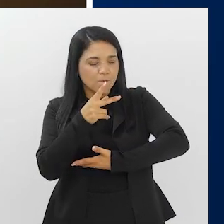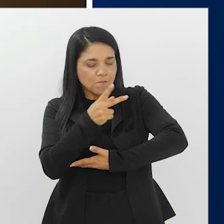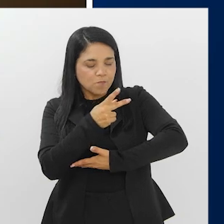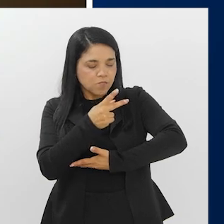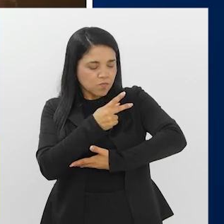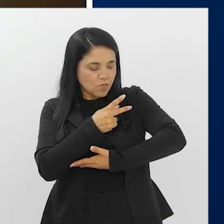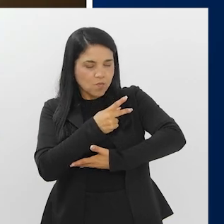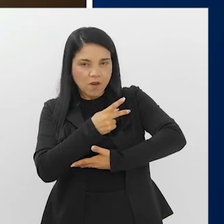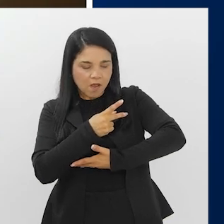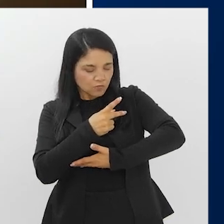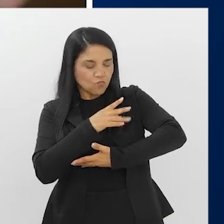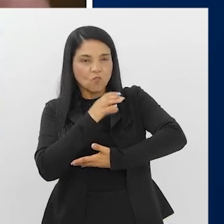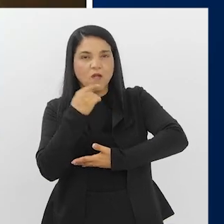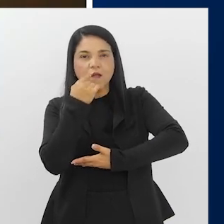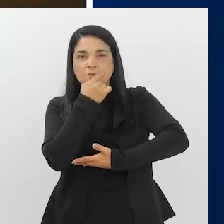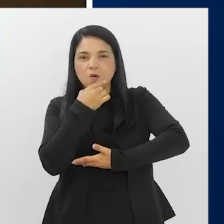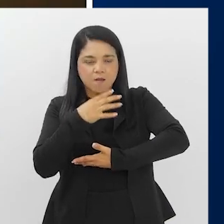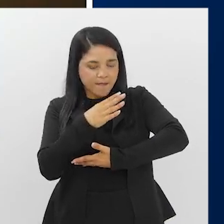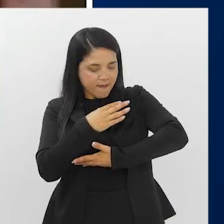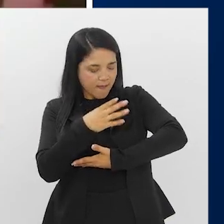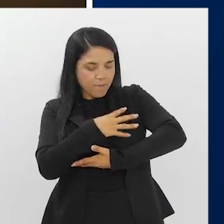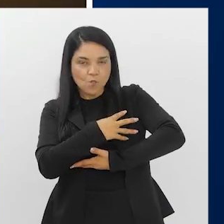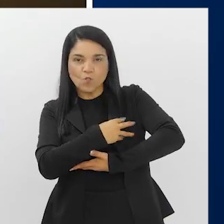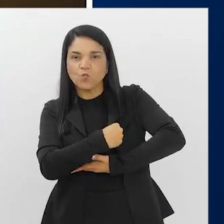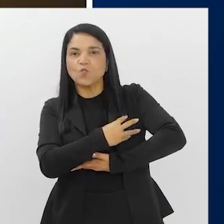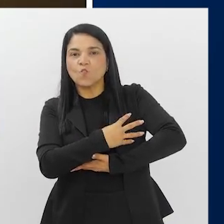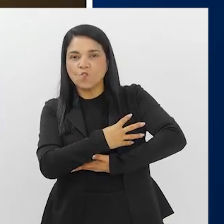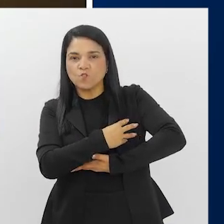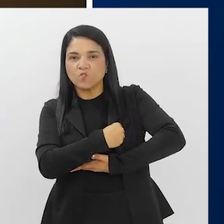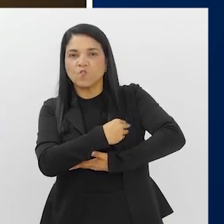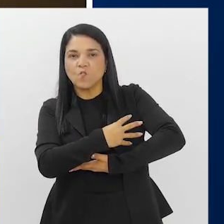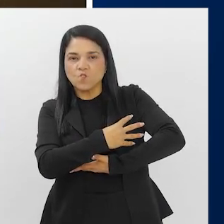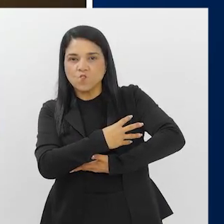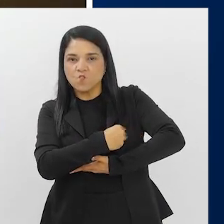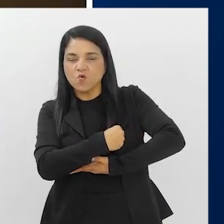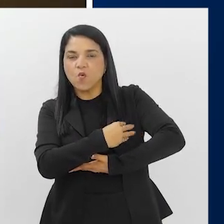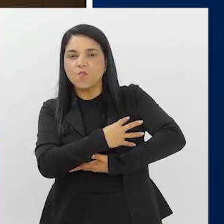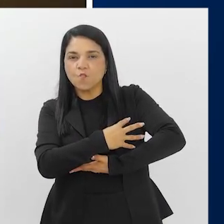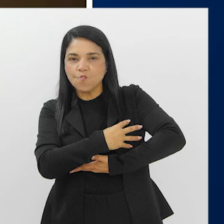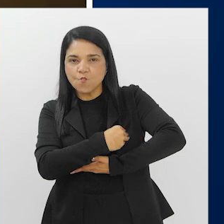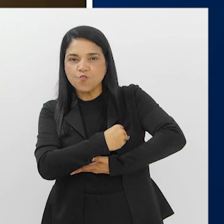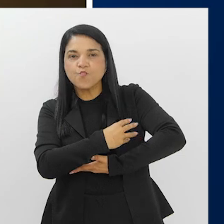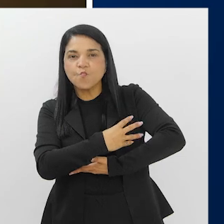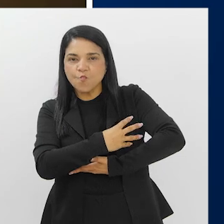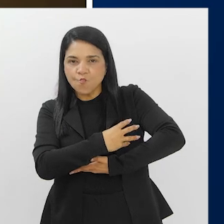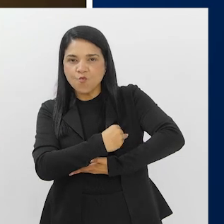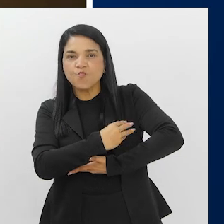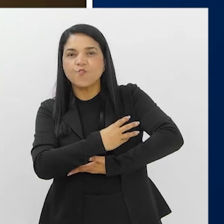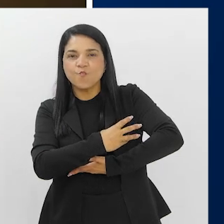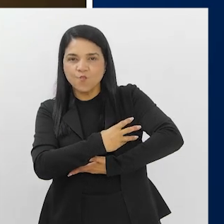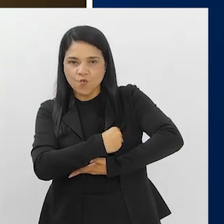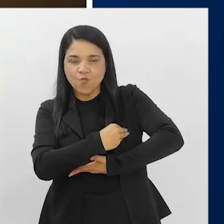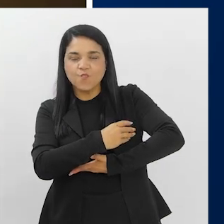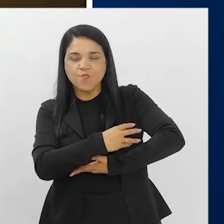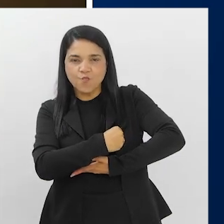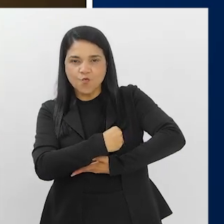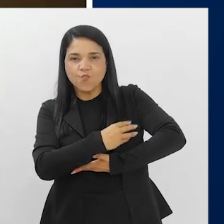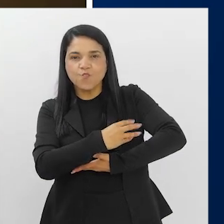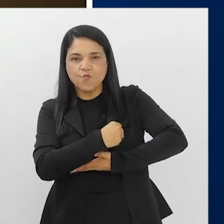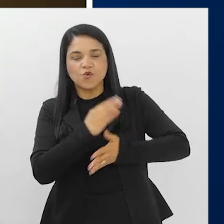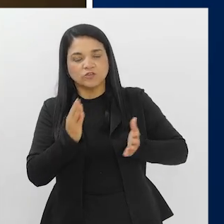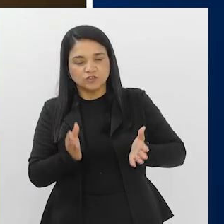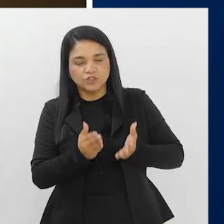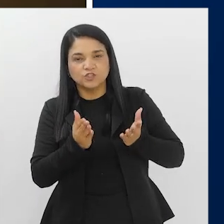busca, né? O bebê começa a buscar ali com a boquinha onde que está o peito da mãe, para fazer depois o acoplamento nesse peito e depois começar